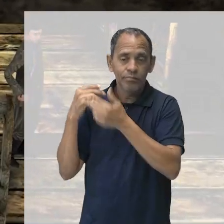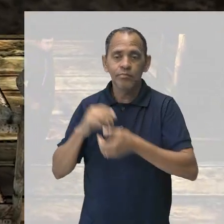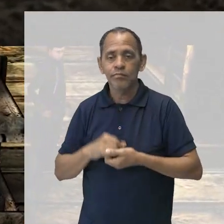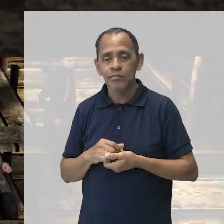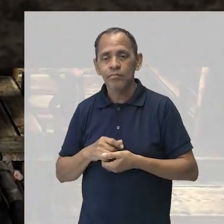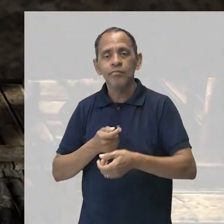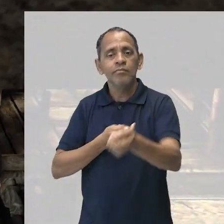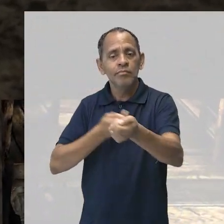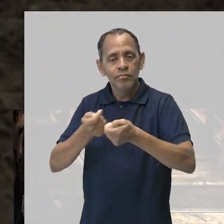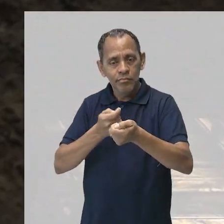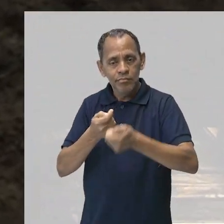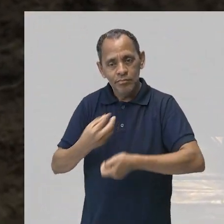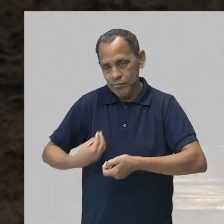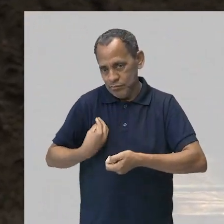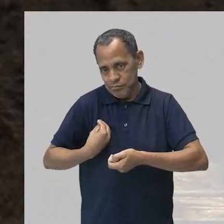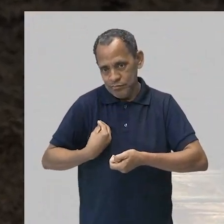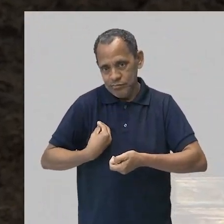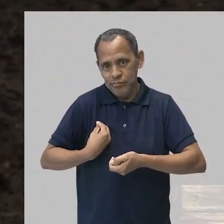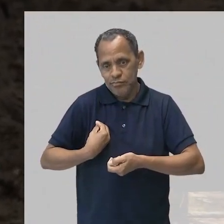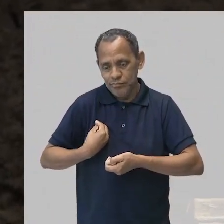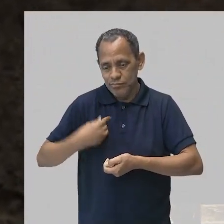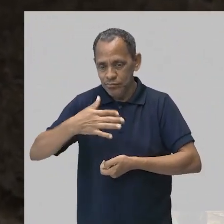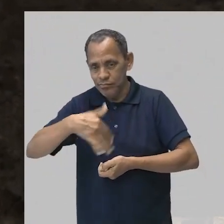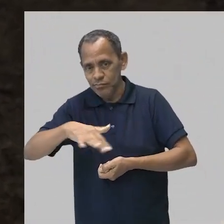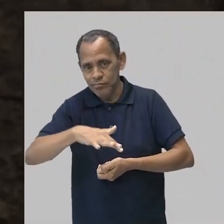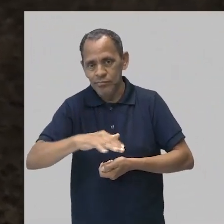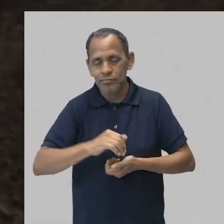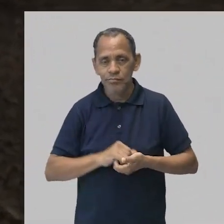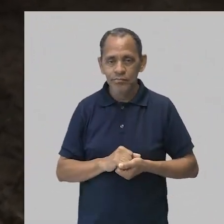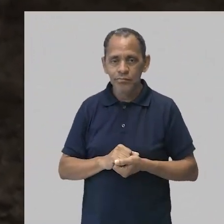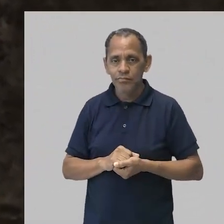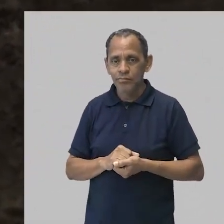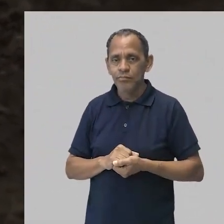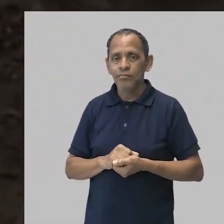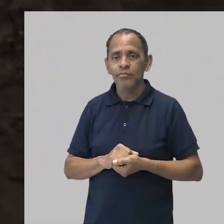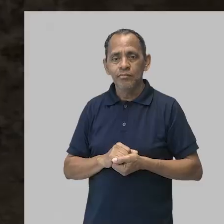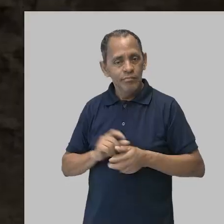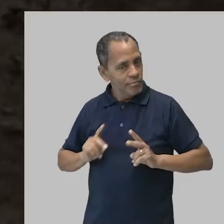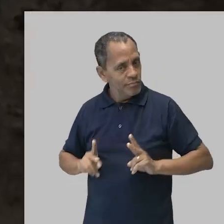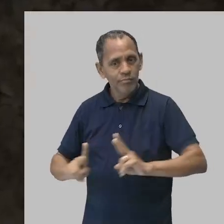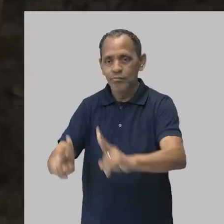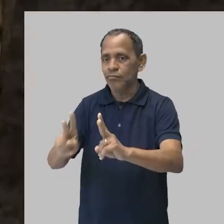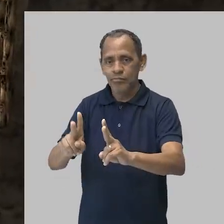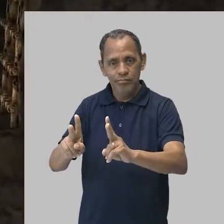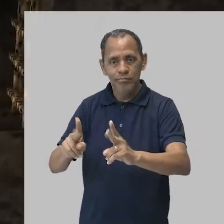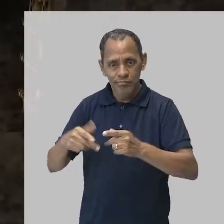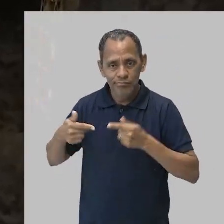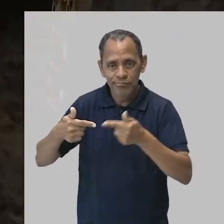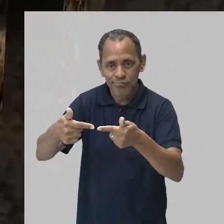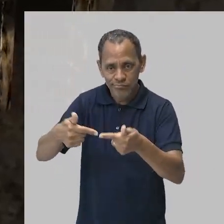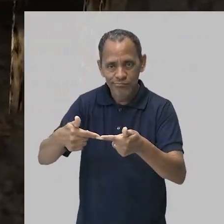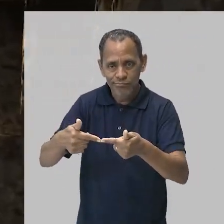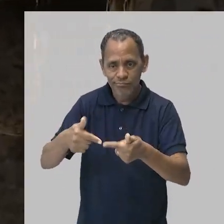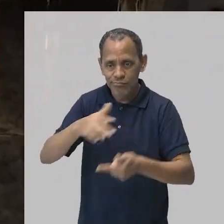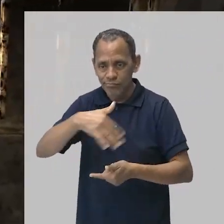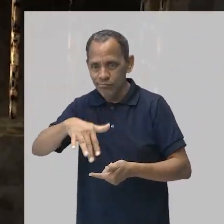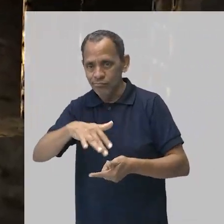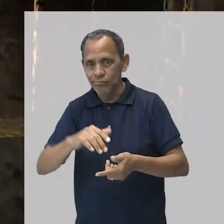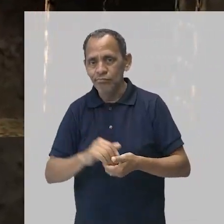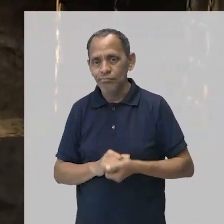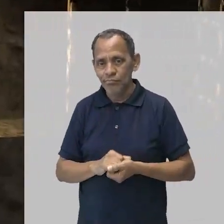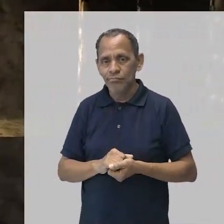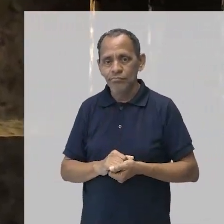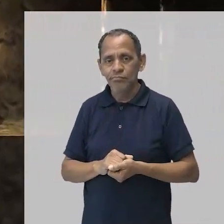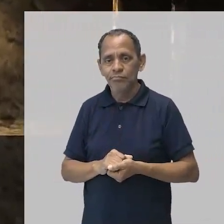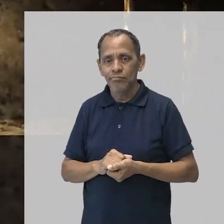seres humanos ali vivendo naquela área, porque era uma área de fogo, uma área de constante conflito, certo? Várias trincheiras de